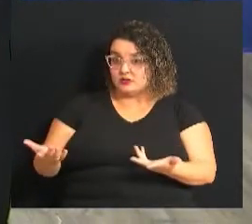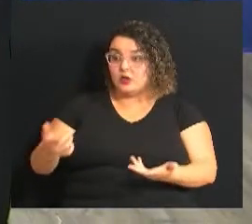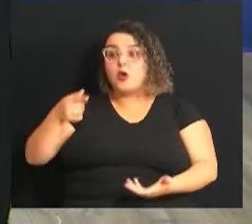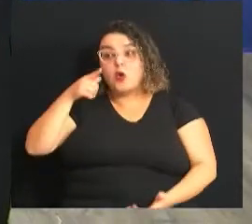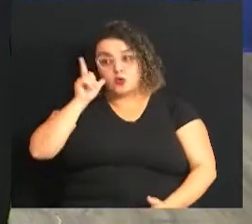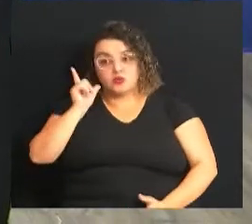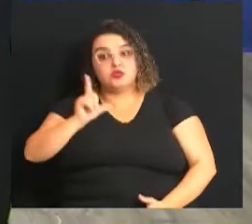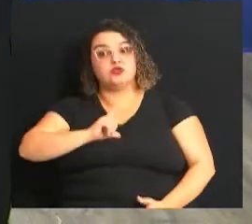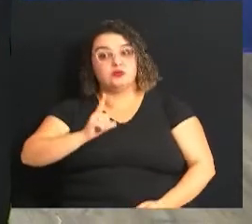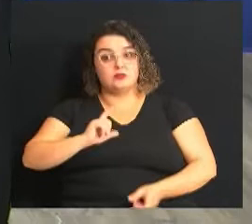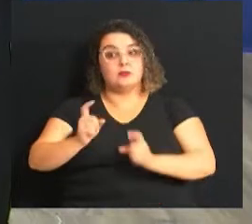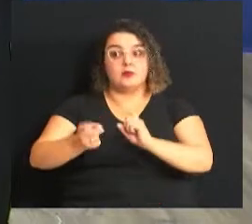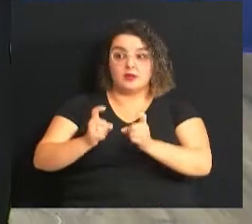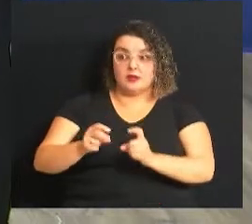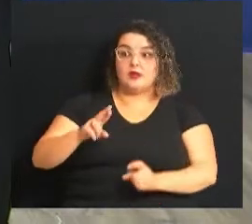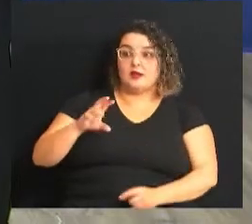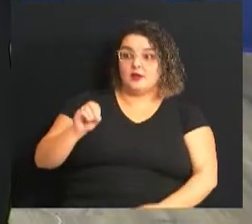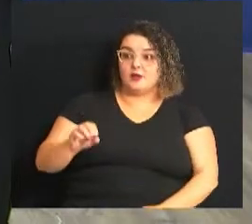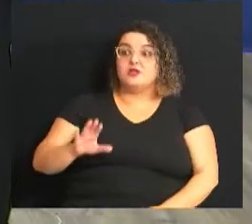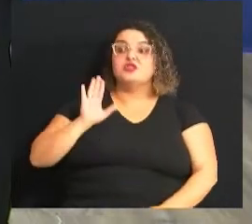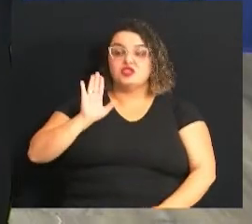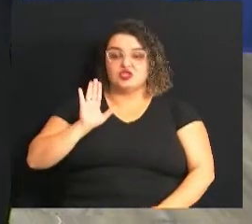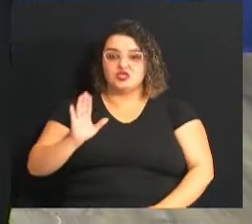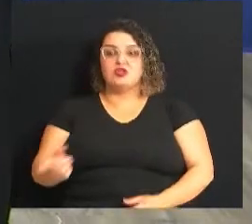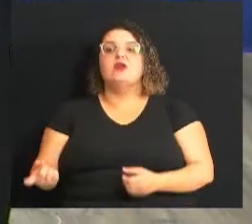tivemos reunião ordinária. Isso, então daqui a pouco a gente